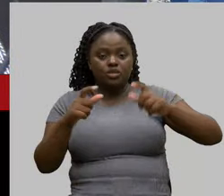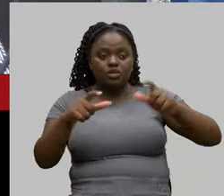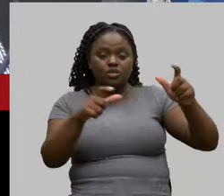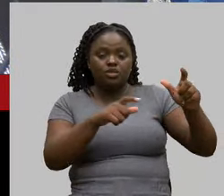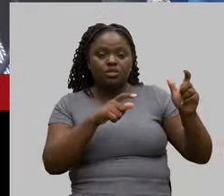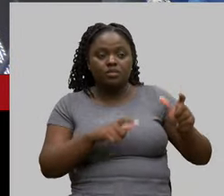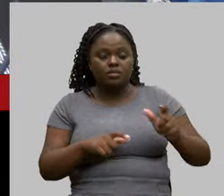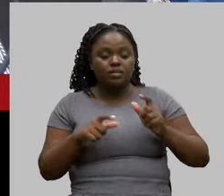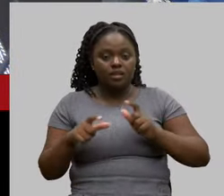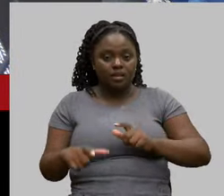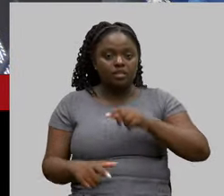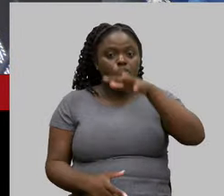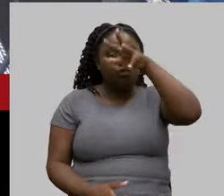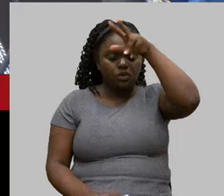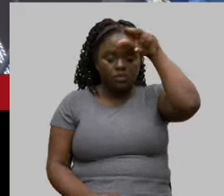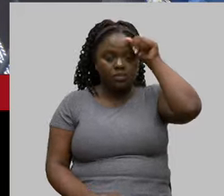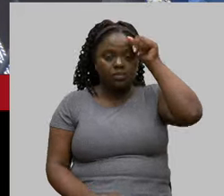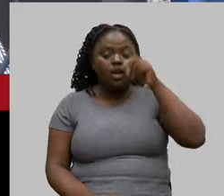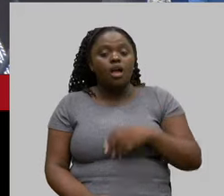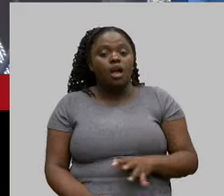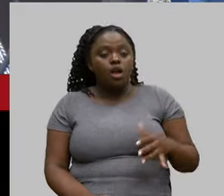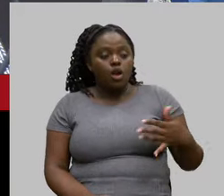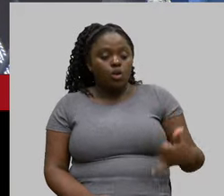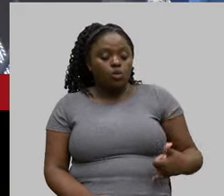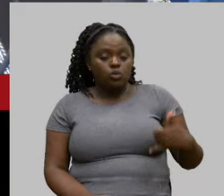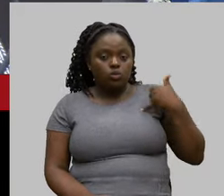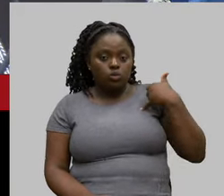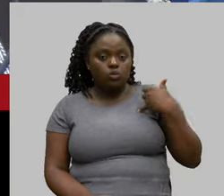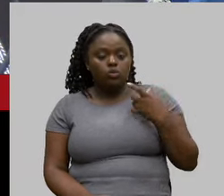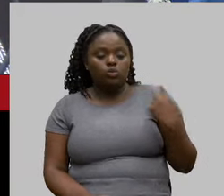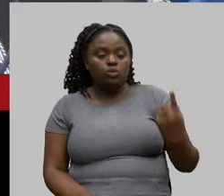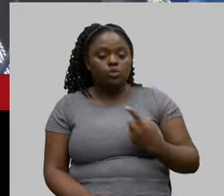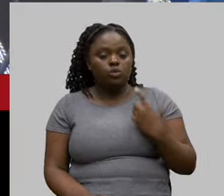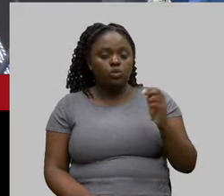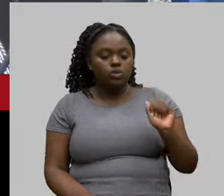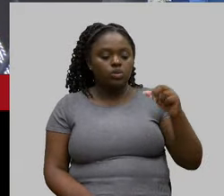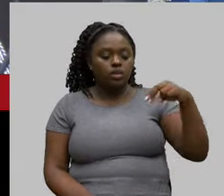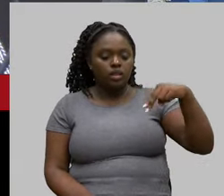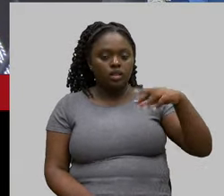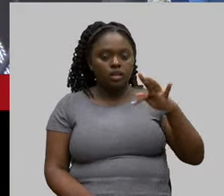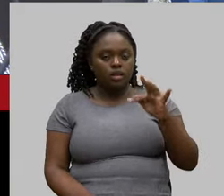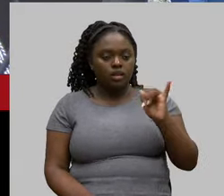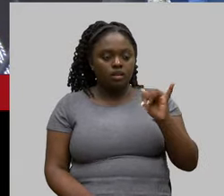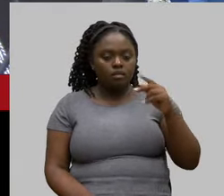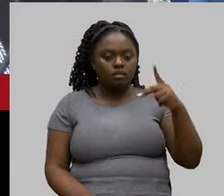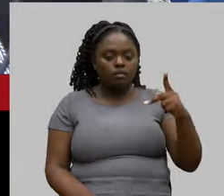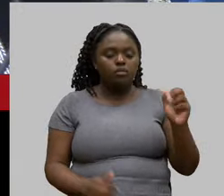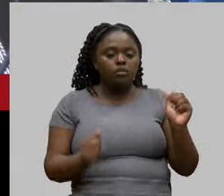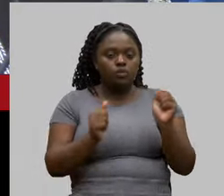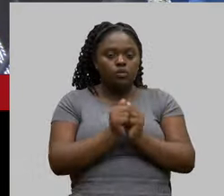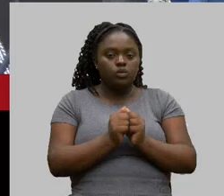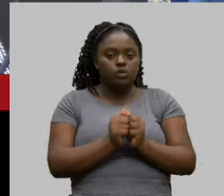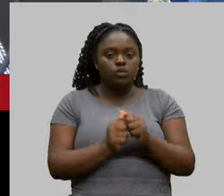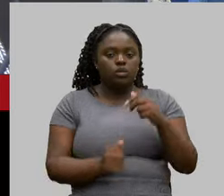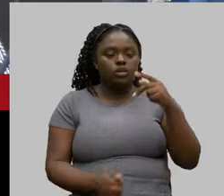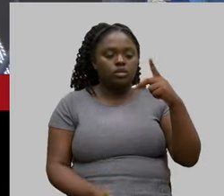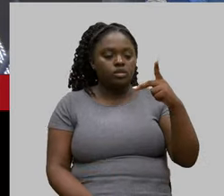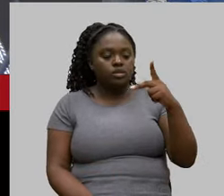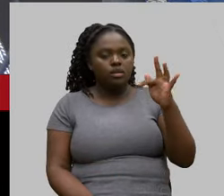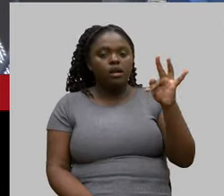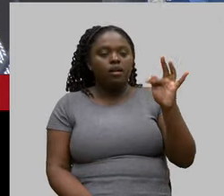entidades é um grande orgulho para anfip em parceria com a fen na fisco a fenafim e